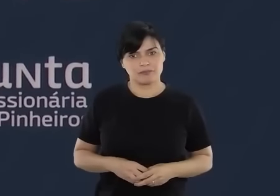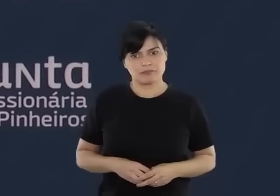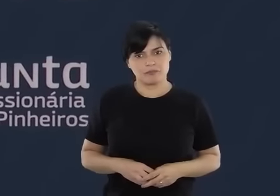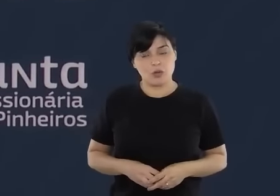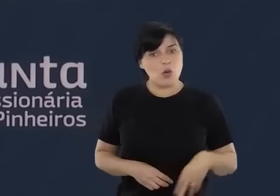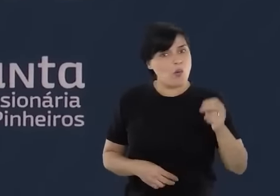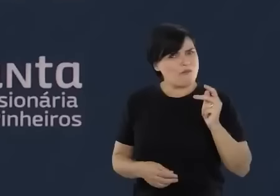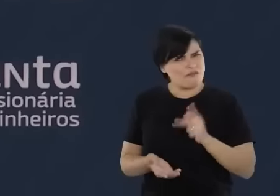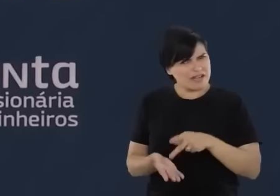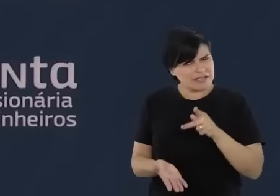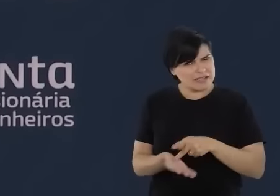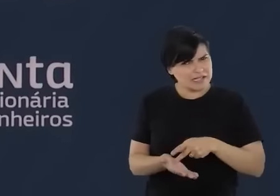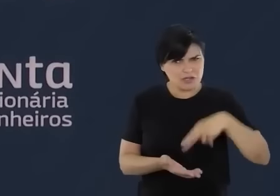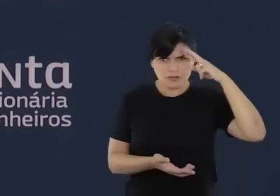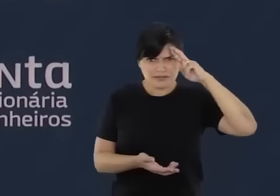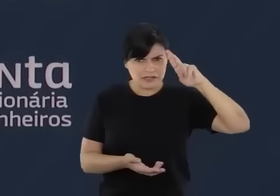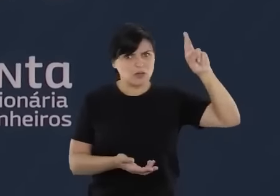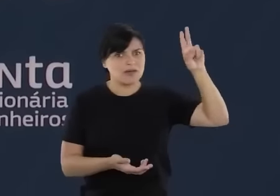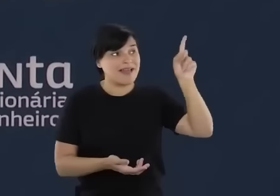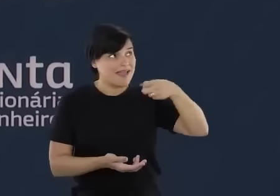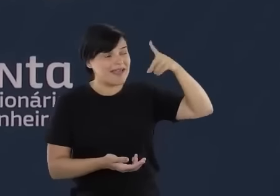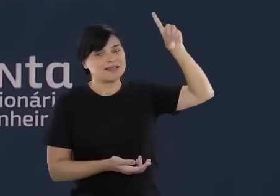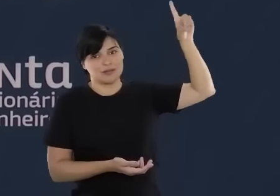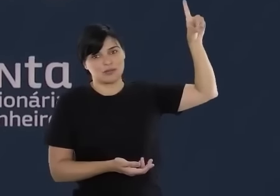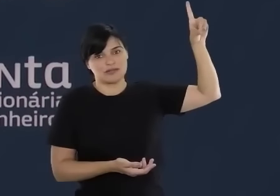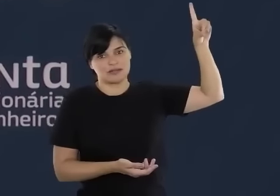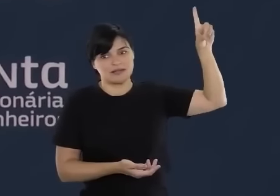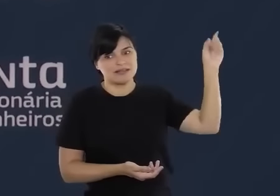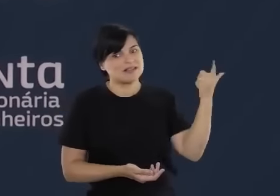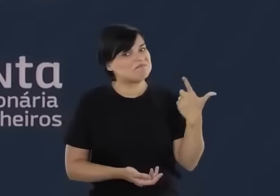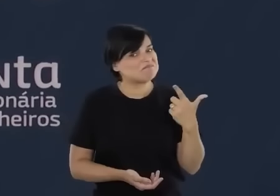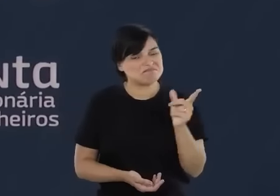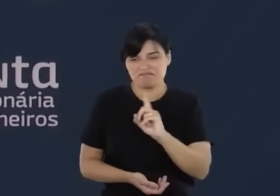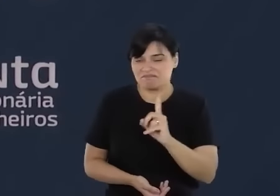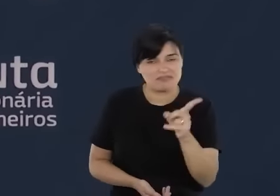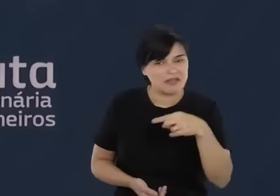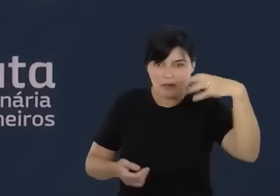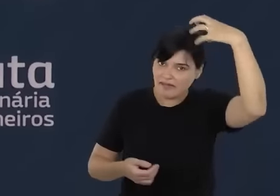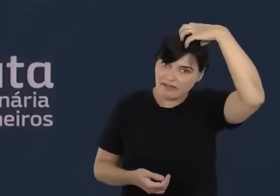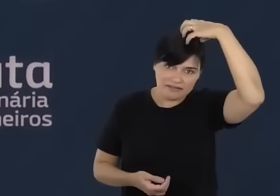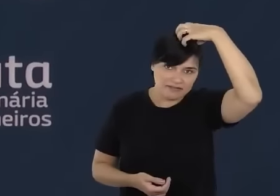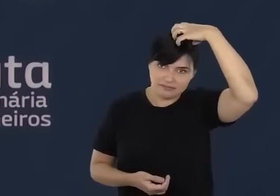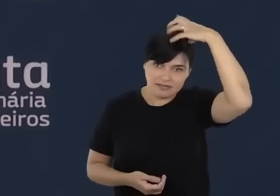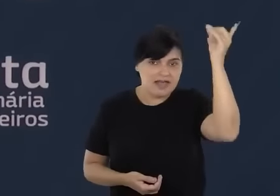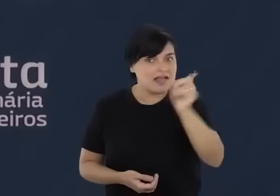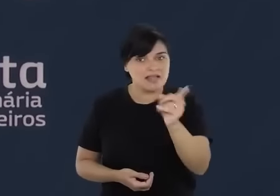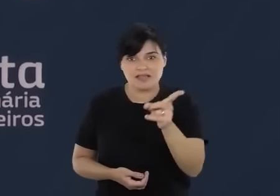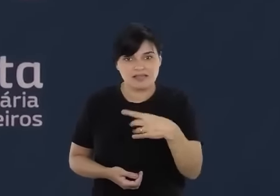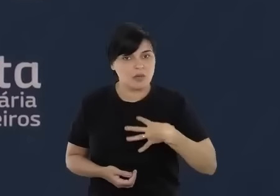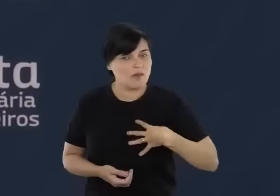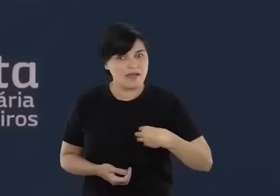verdadeiro senhor é o nosso Deus não são os reis não são os príncipes não são os poderosos deste